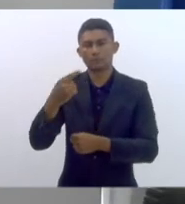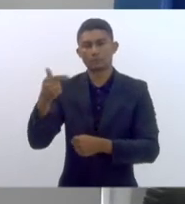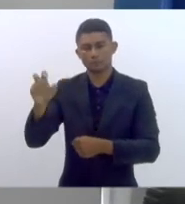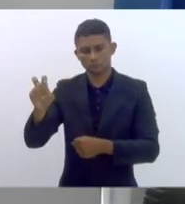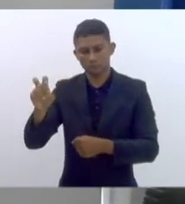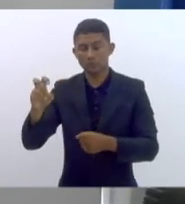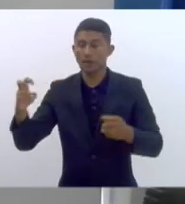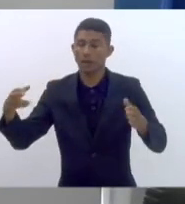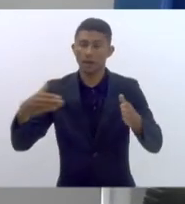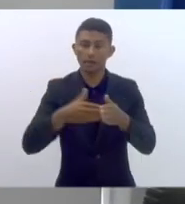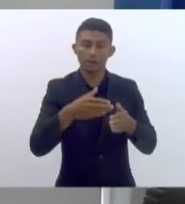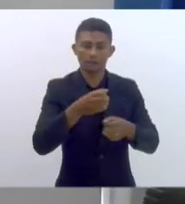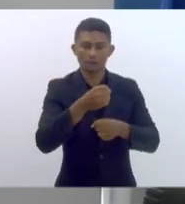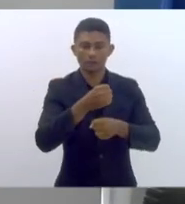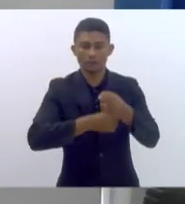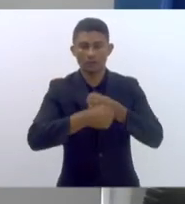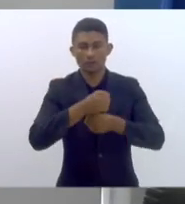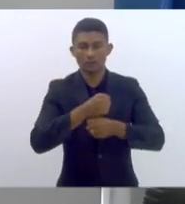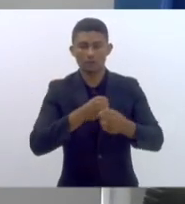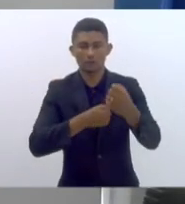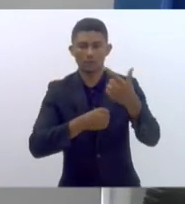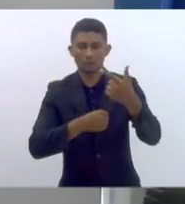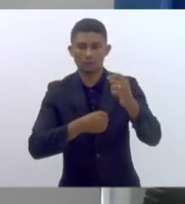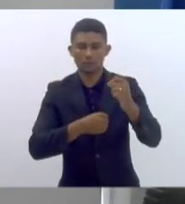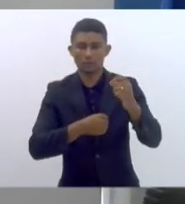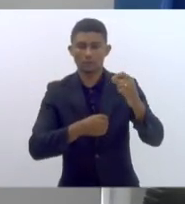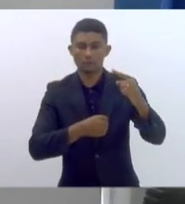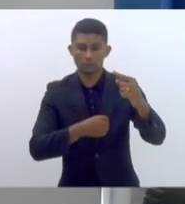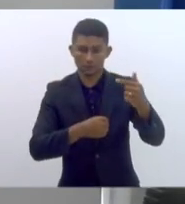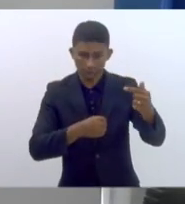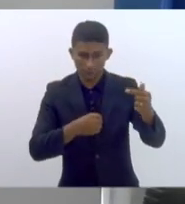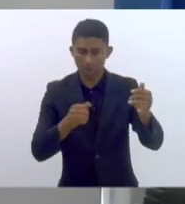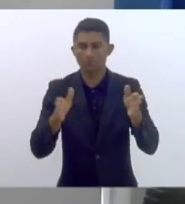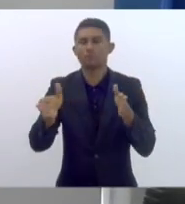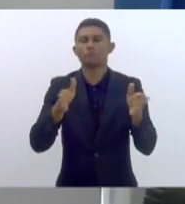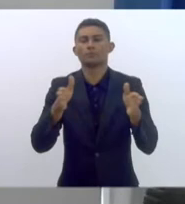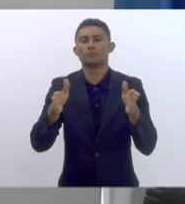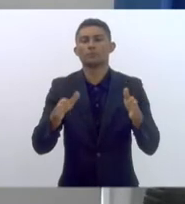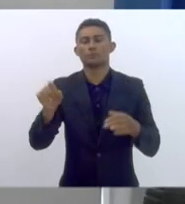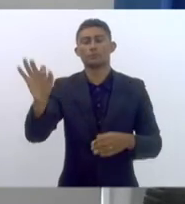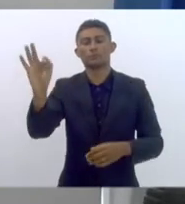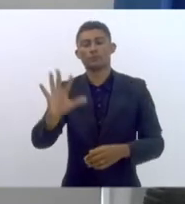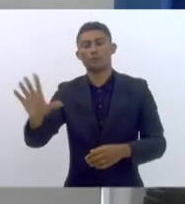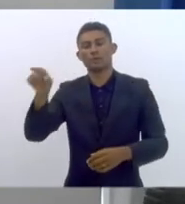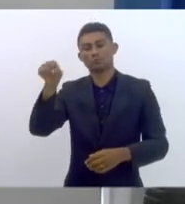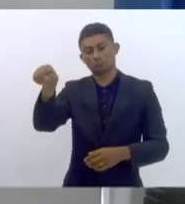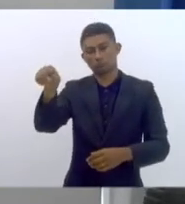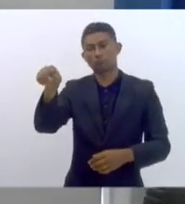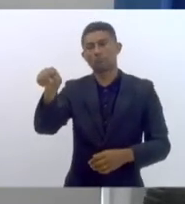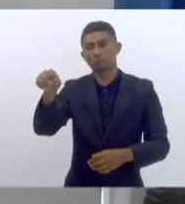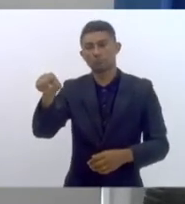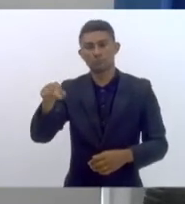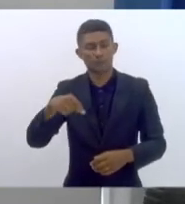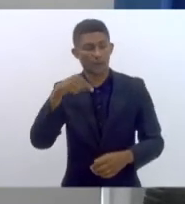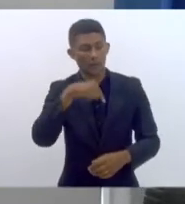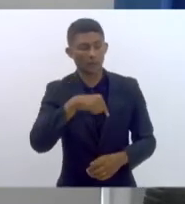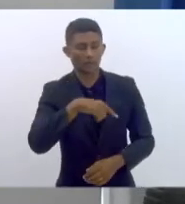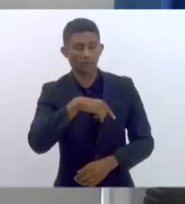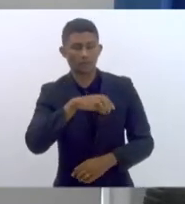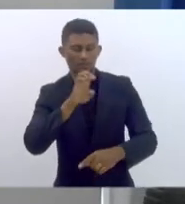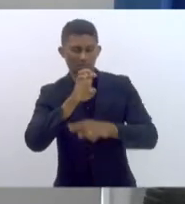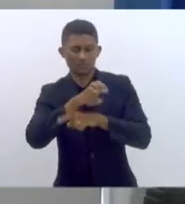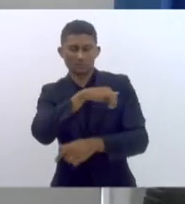17, o Tesouro Nacional efetuou arrestos na conta do Estado do Rio de